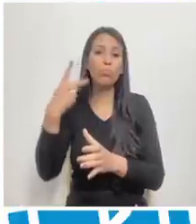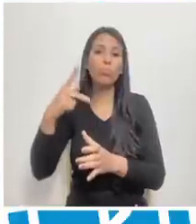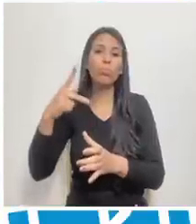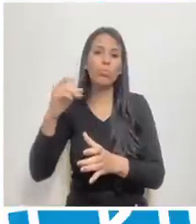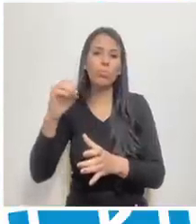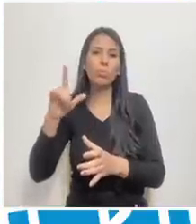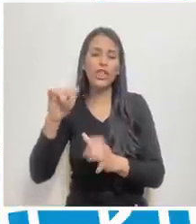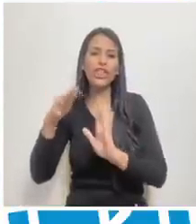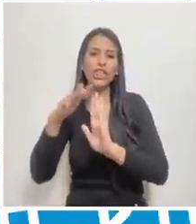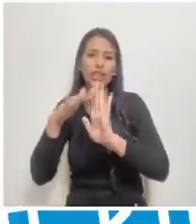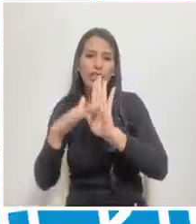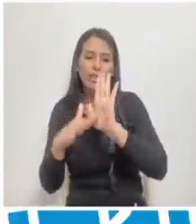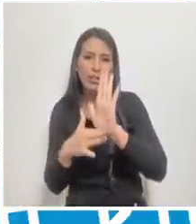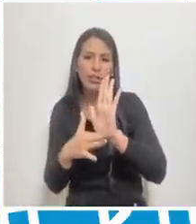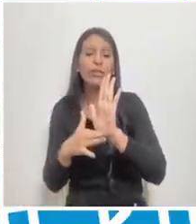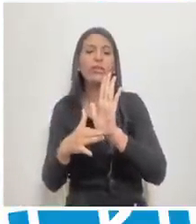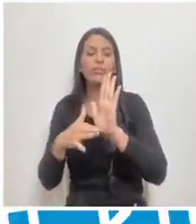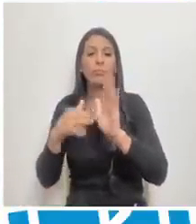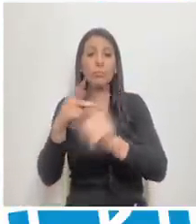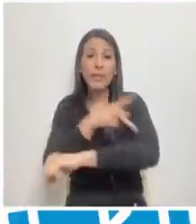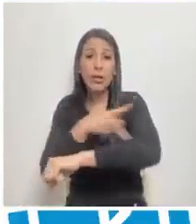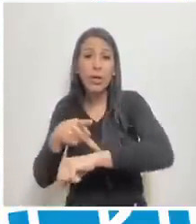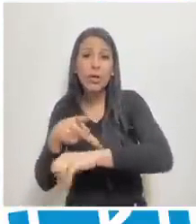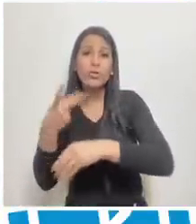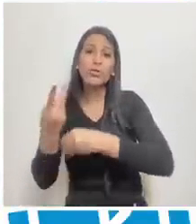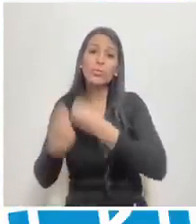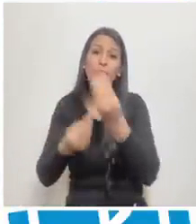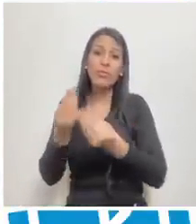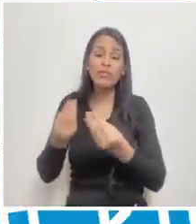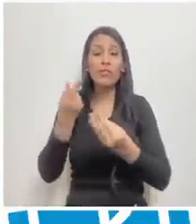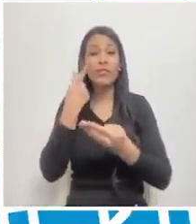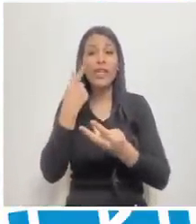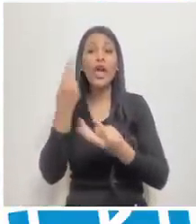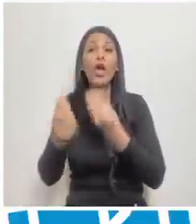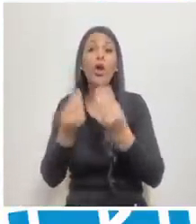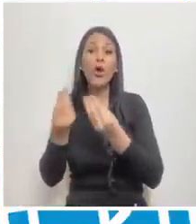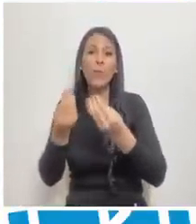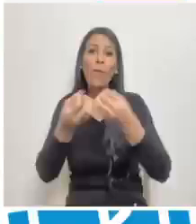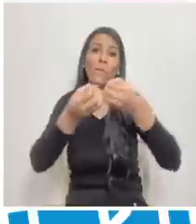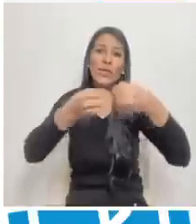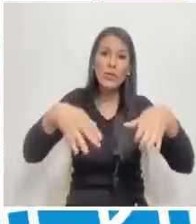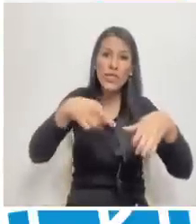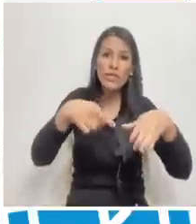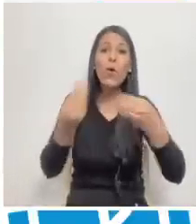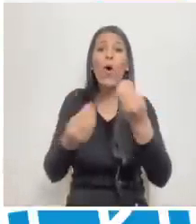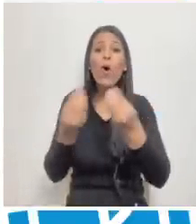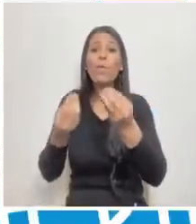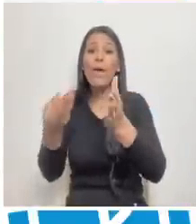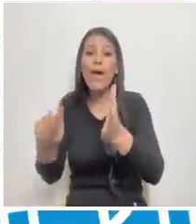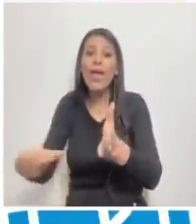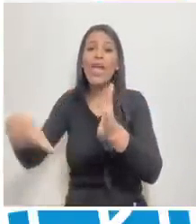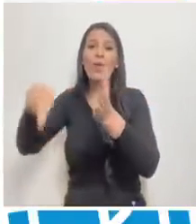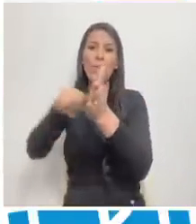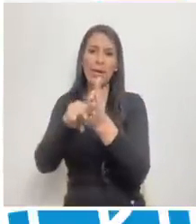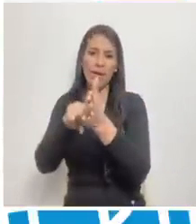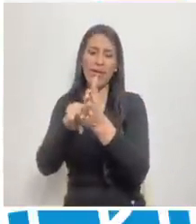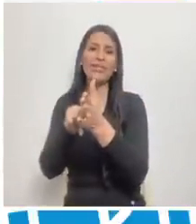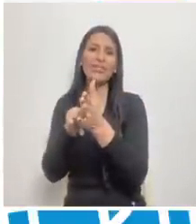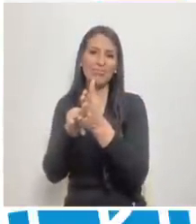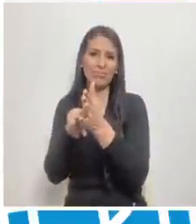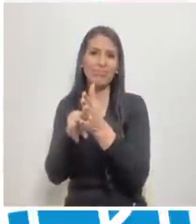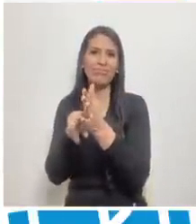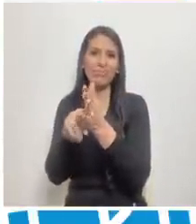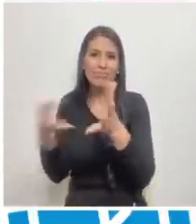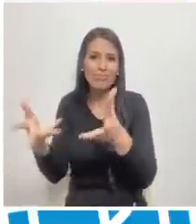políticas pedagógicas, para recuperar esse gap perdido no aprendizado, né? Mas também